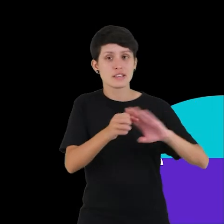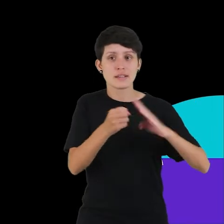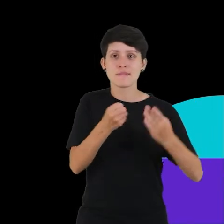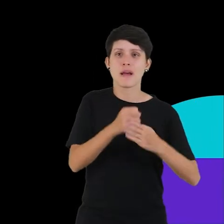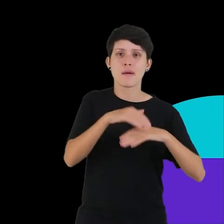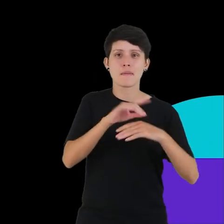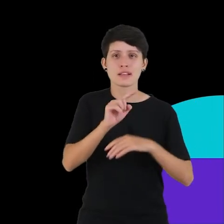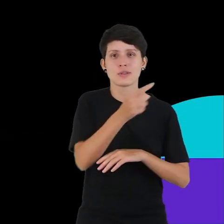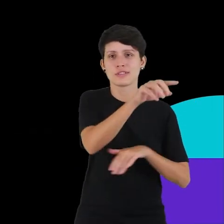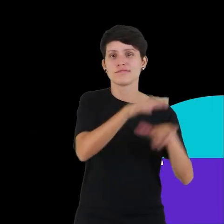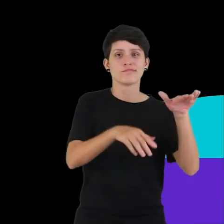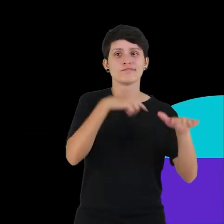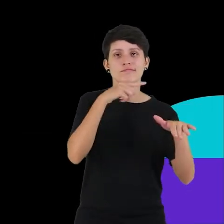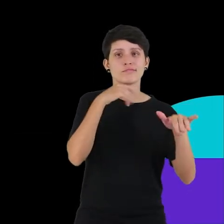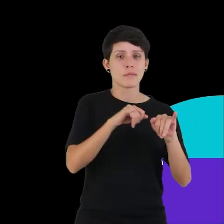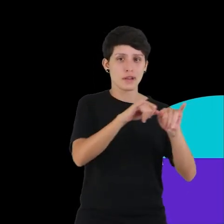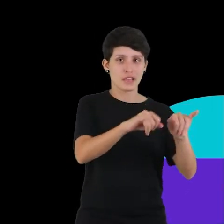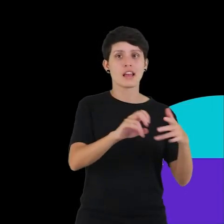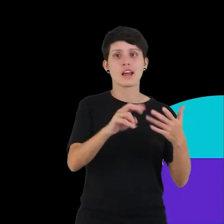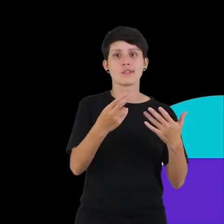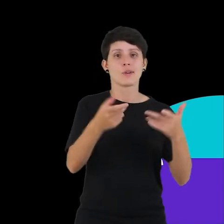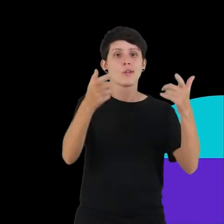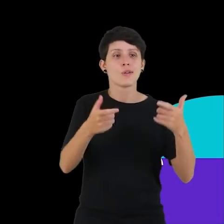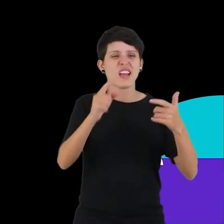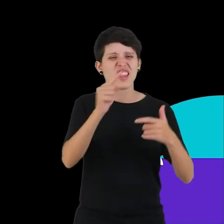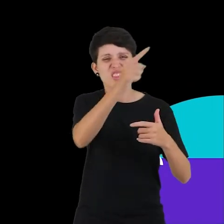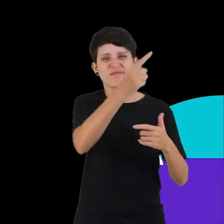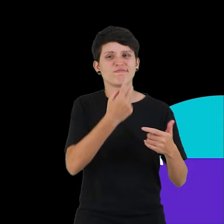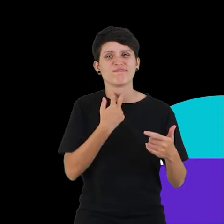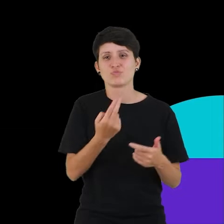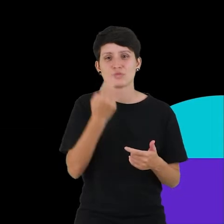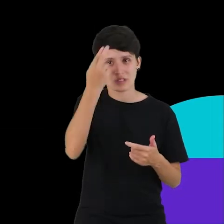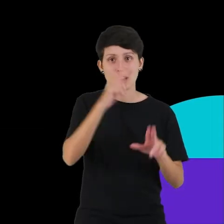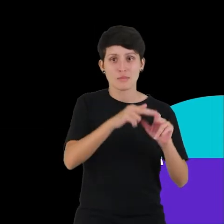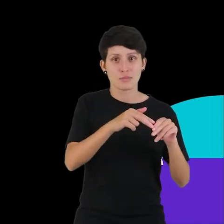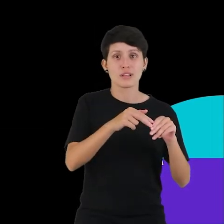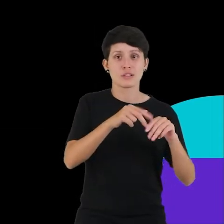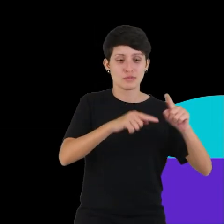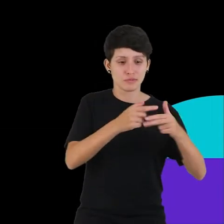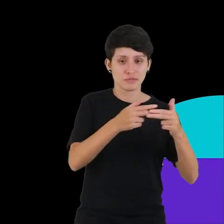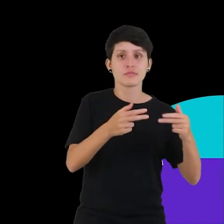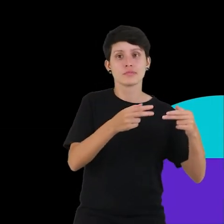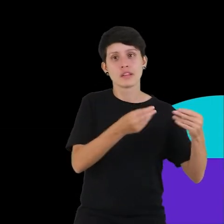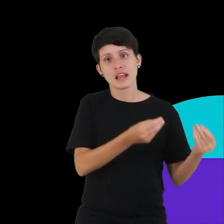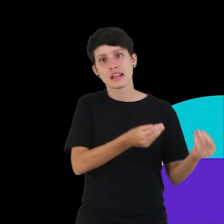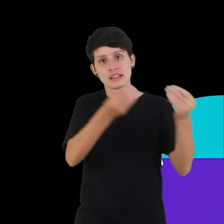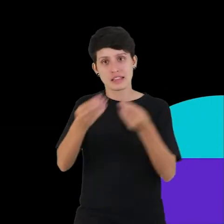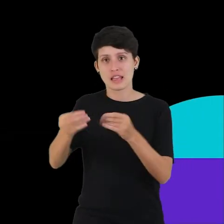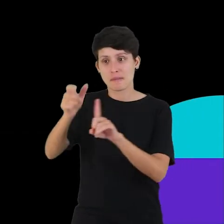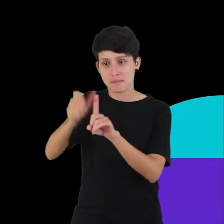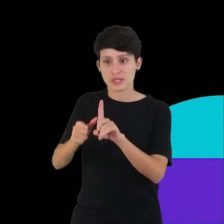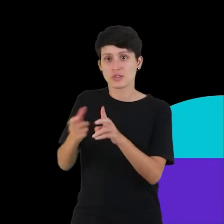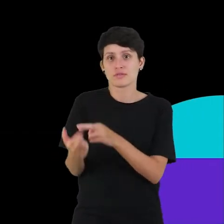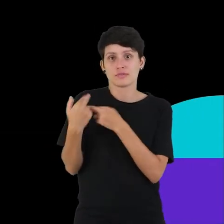Então, pessoal, a primeira pergunta que eu queria fazer para vocês é como que a Keitiane... Aliás, deixa eu dar um contexto,